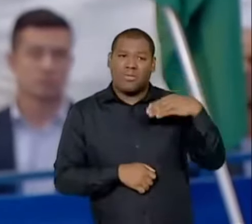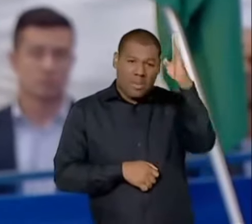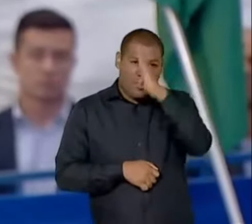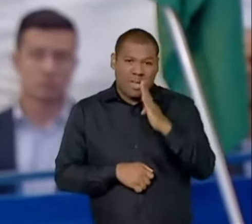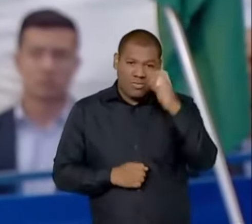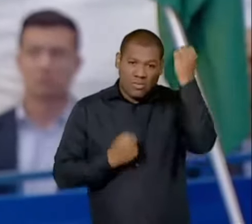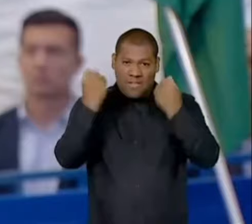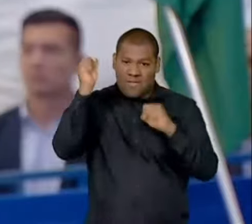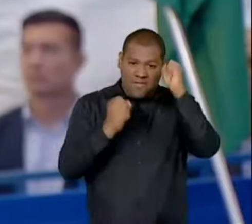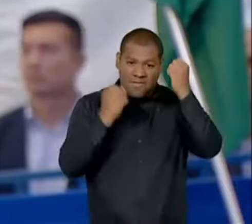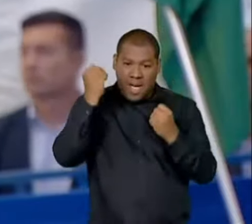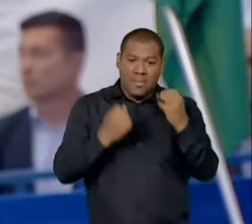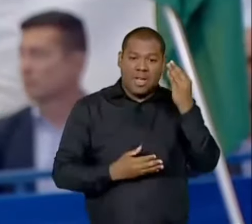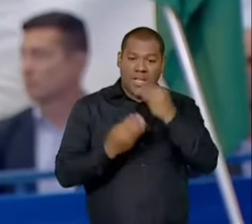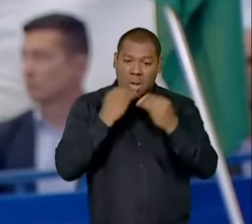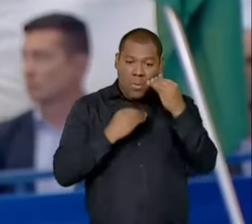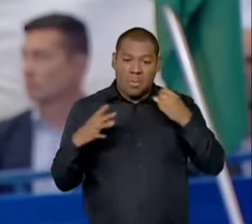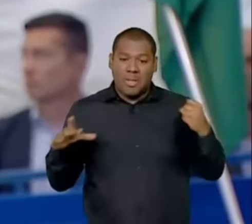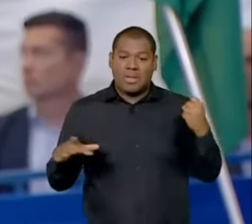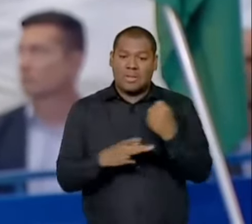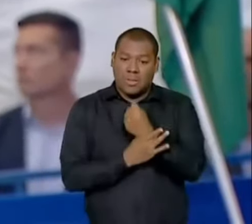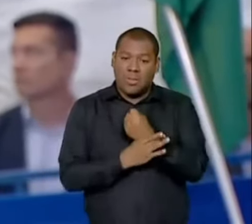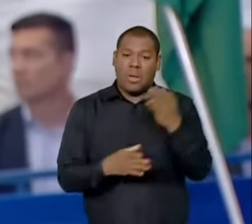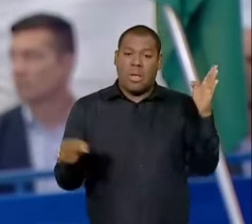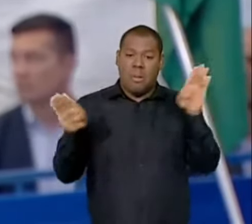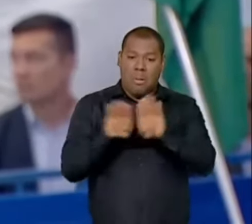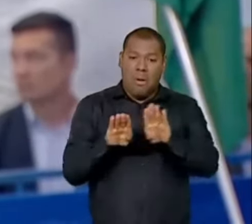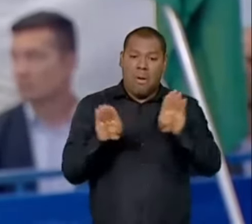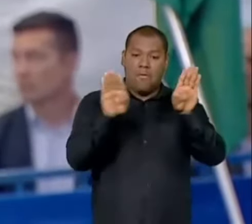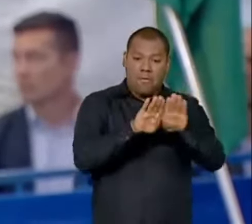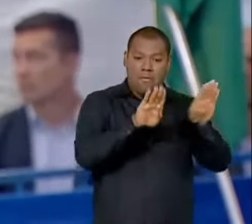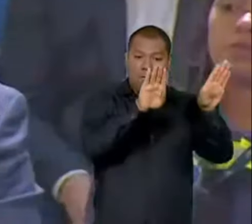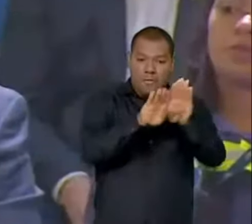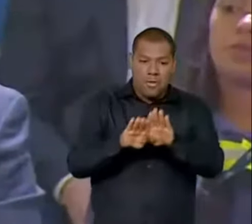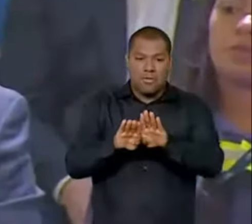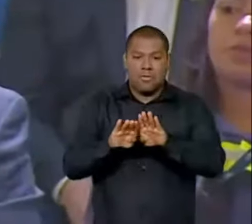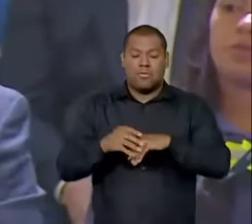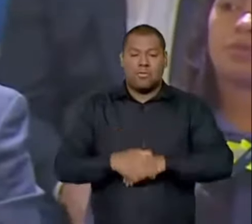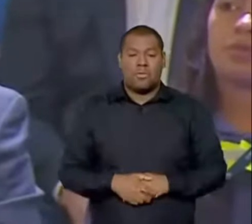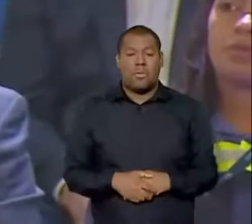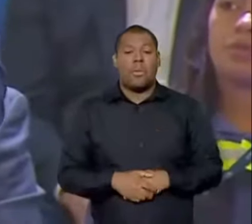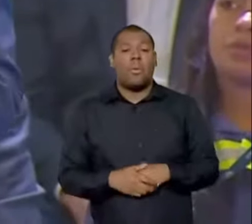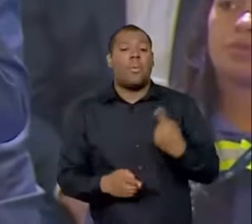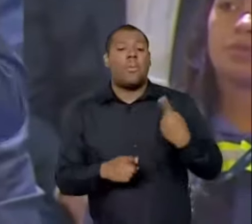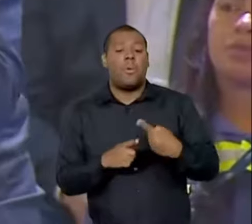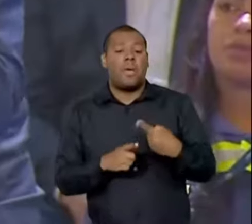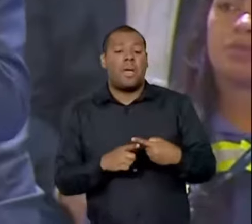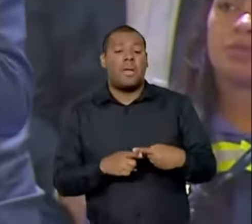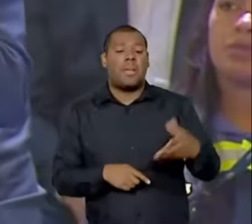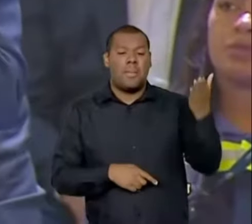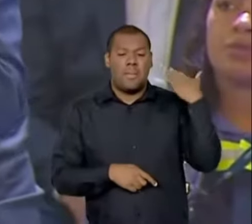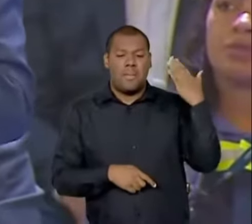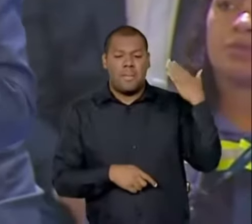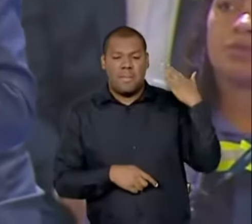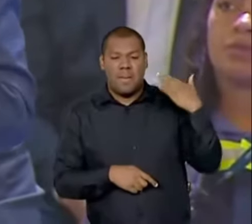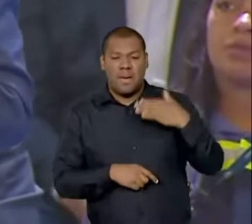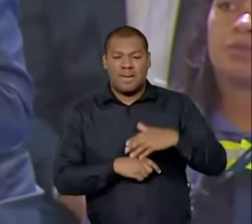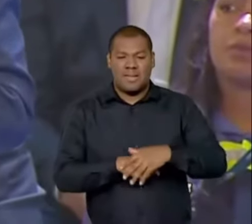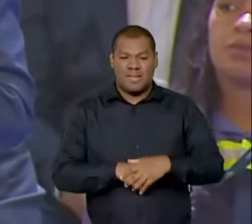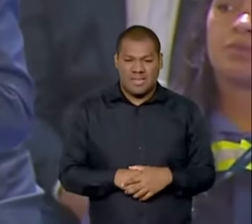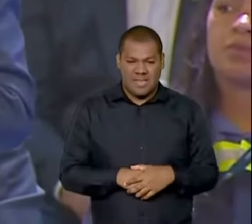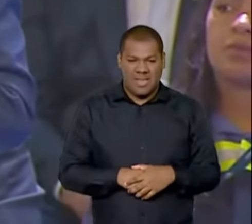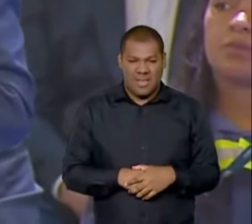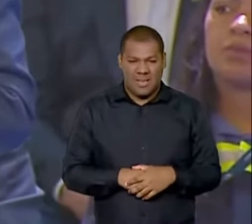fertilizante. Já fechou muitas fábricas, porque aqui havia a predominância de um complexo de